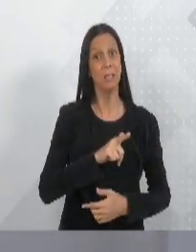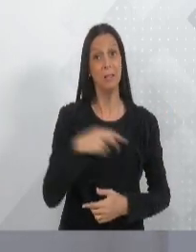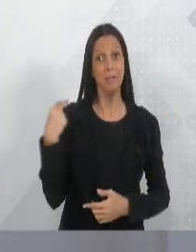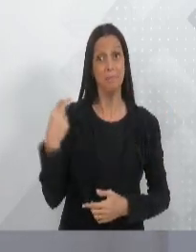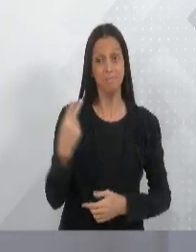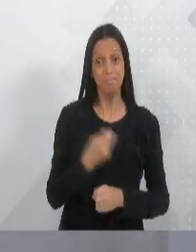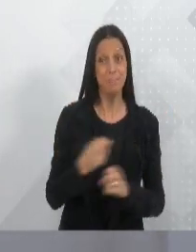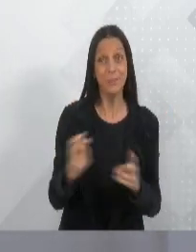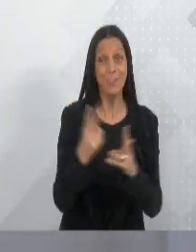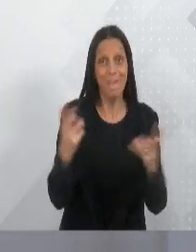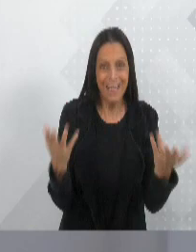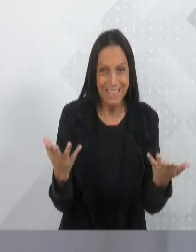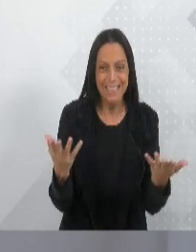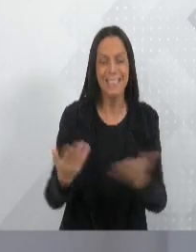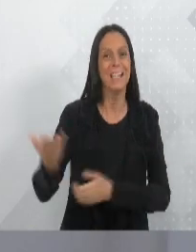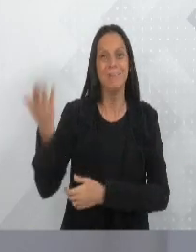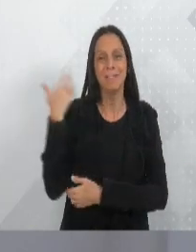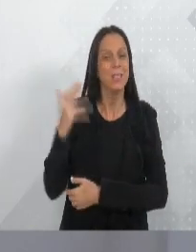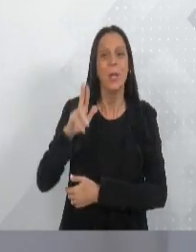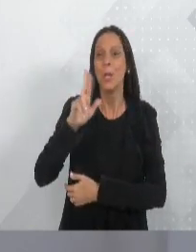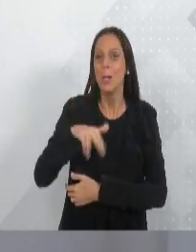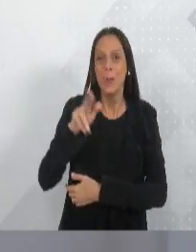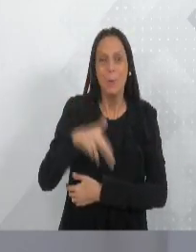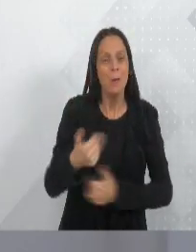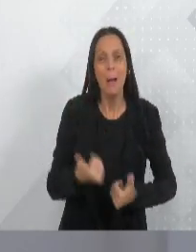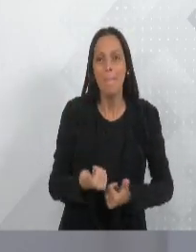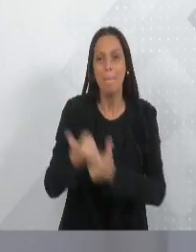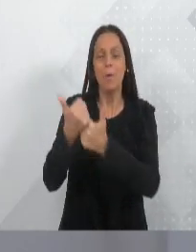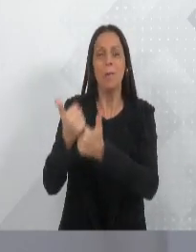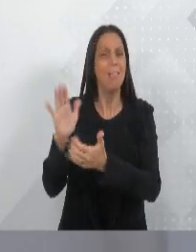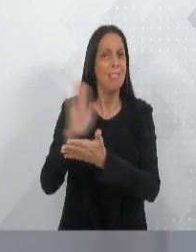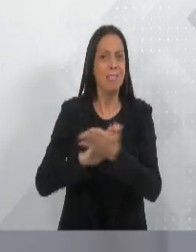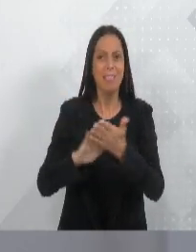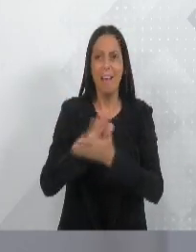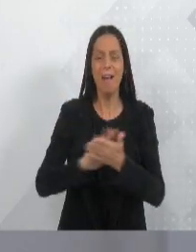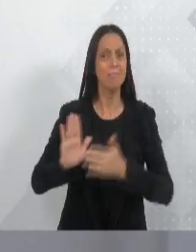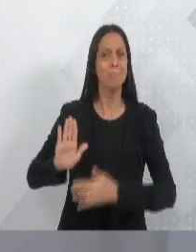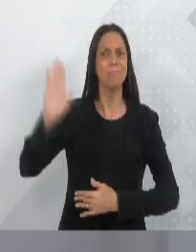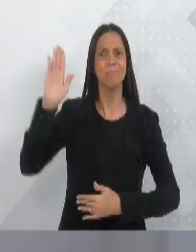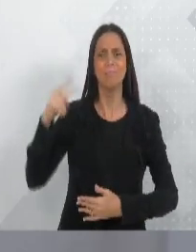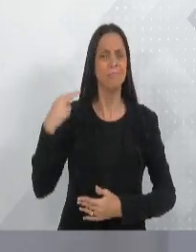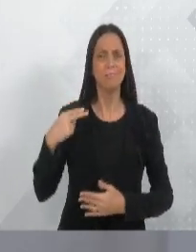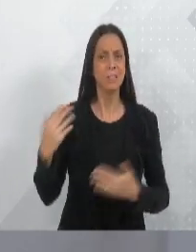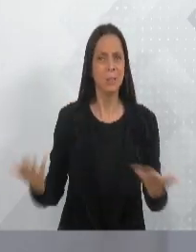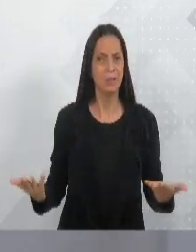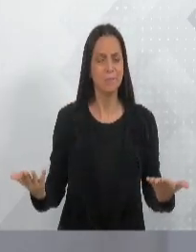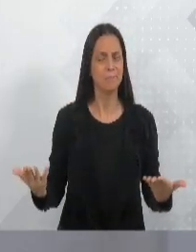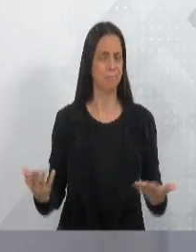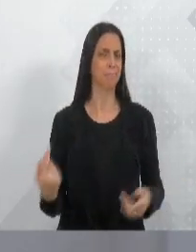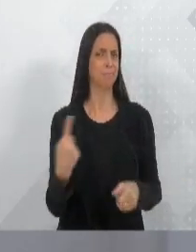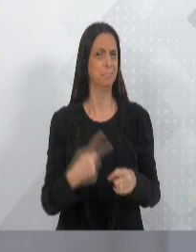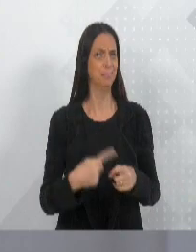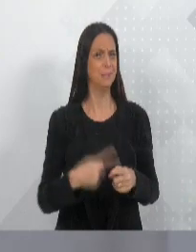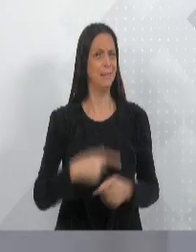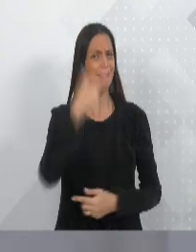sem nunca ter apoiado formalmente qualquer candidato a vereador Por que será que esse jovem